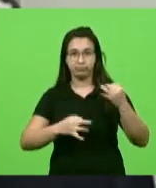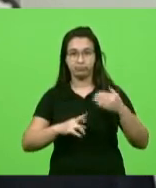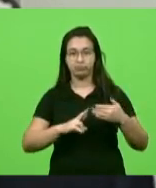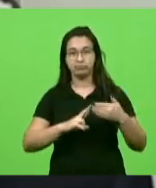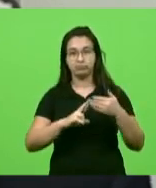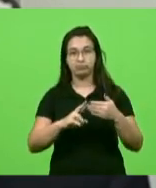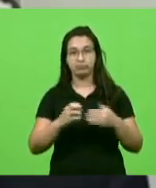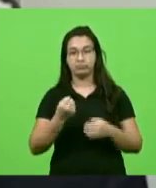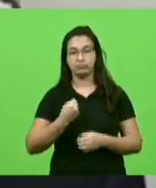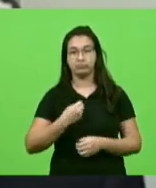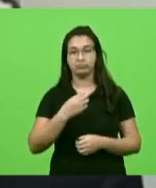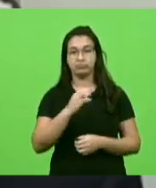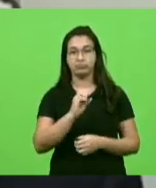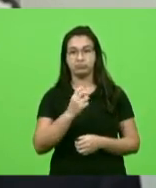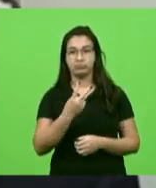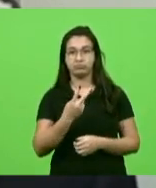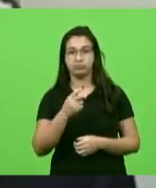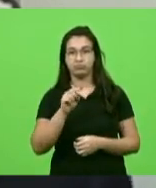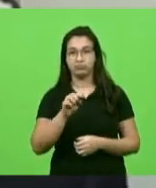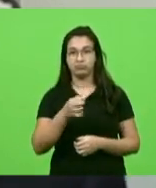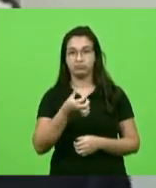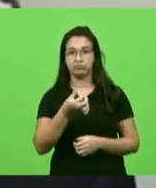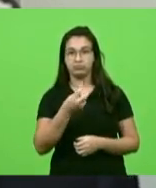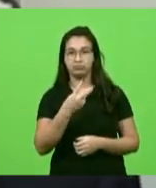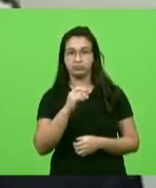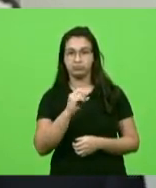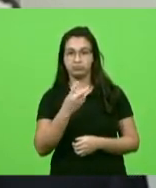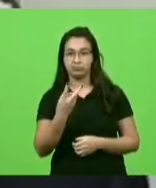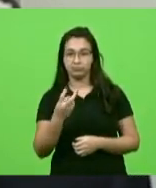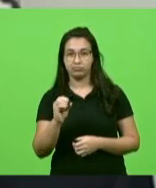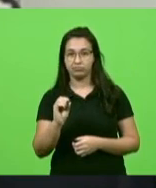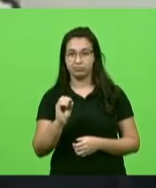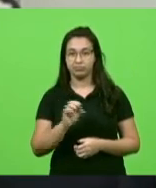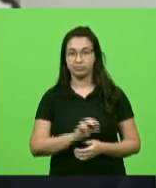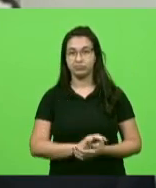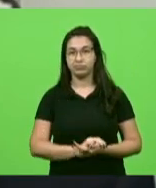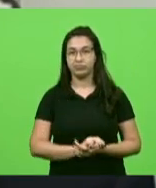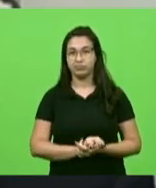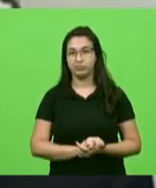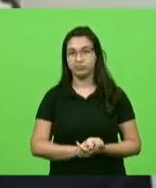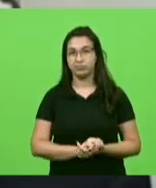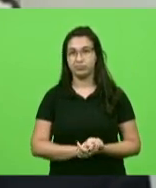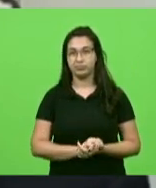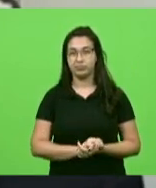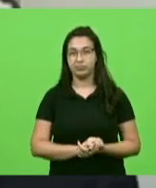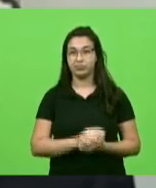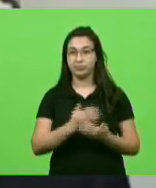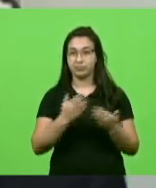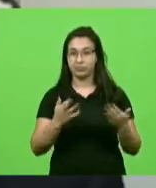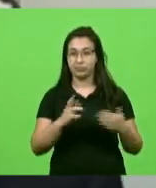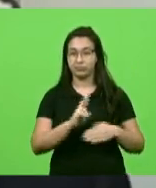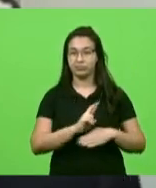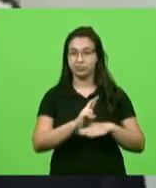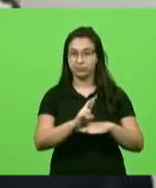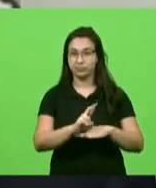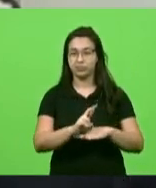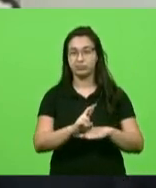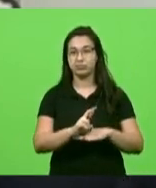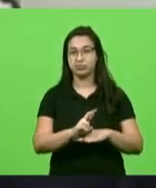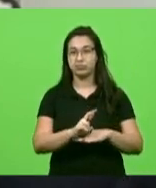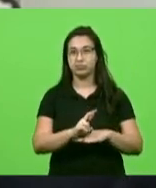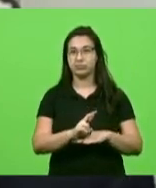número zero 2.6 2020 e cujos representantes